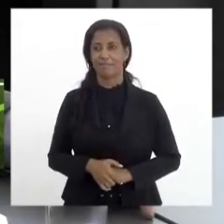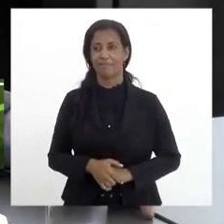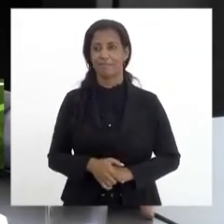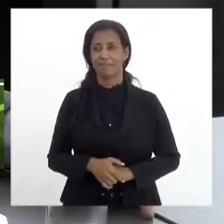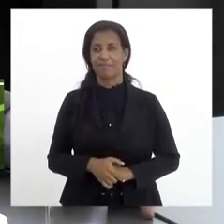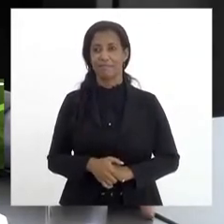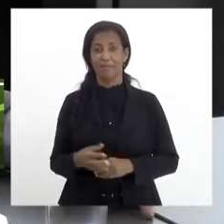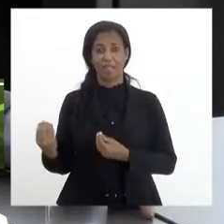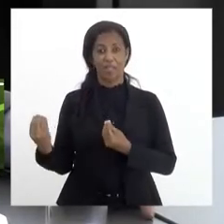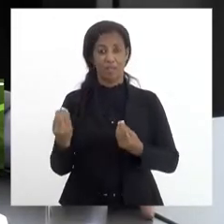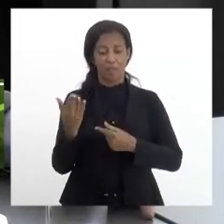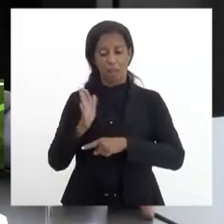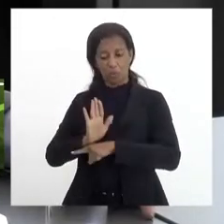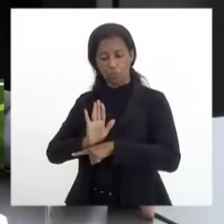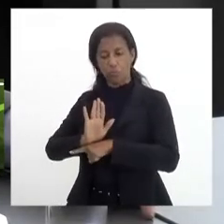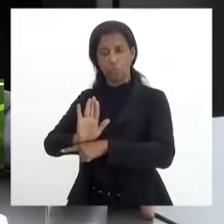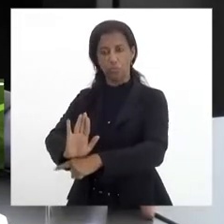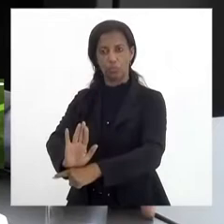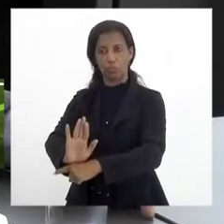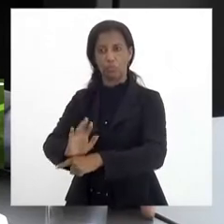ele dará uma ajuda